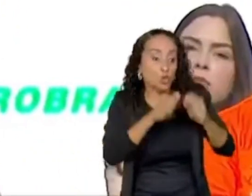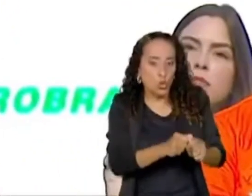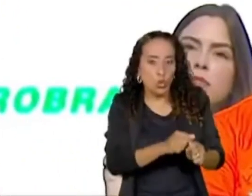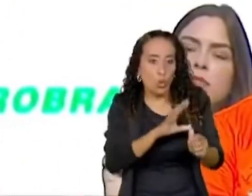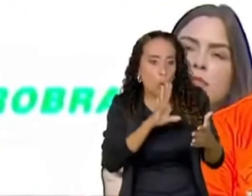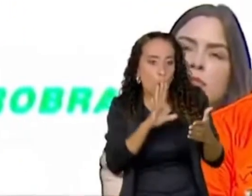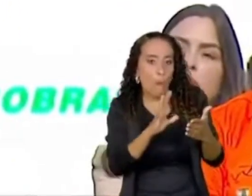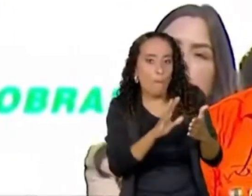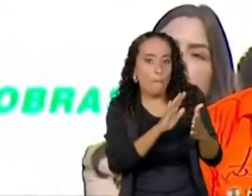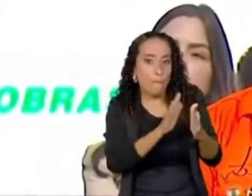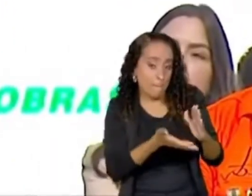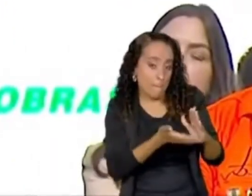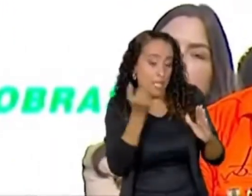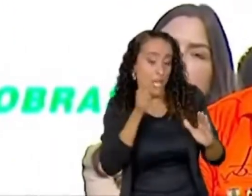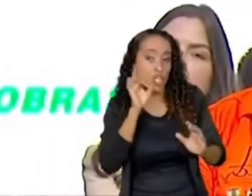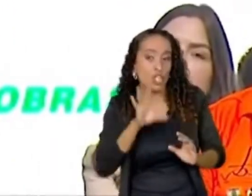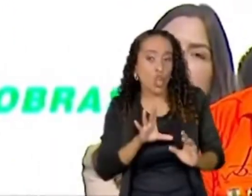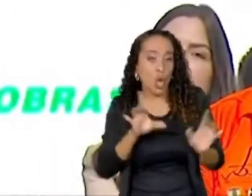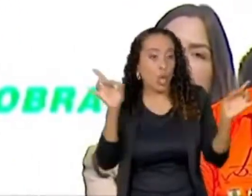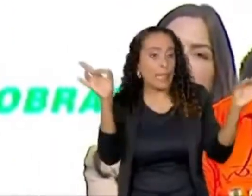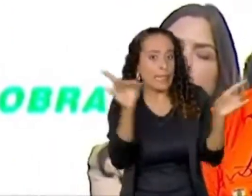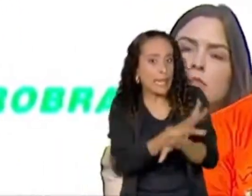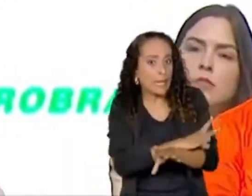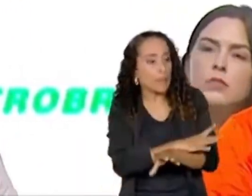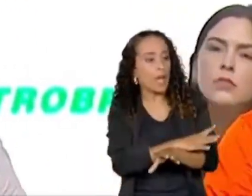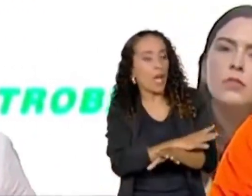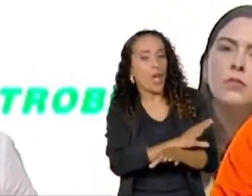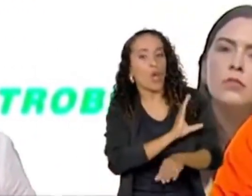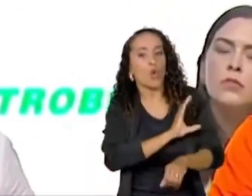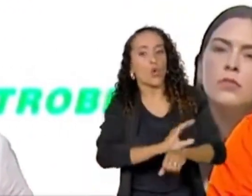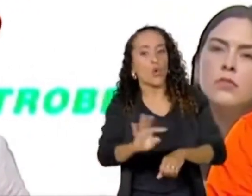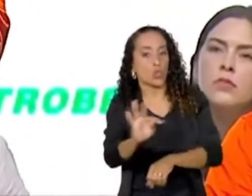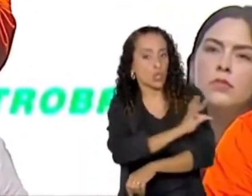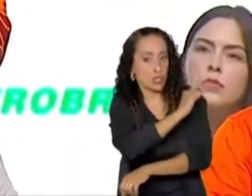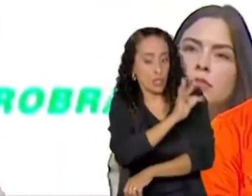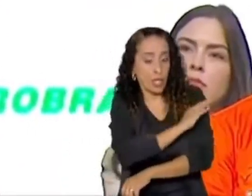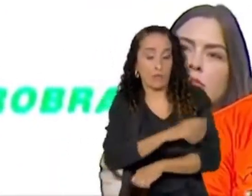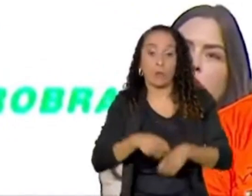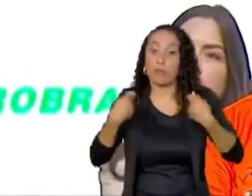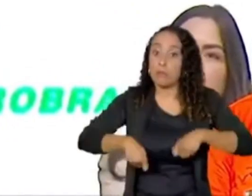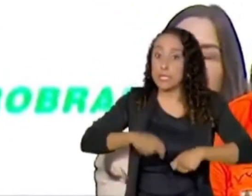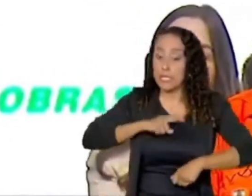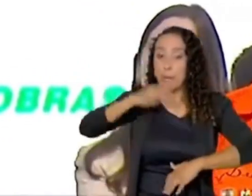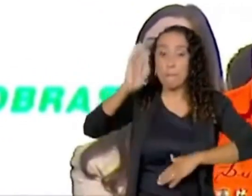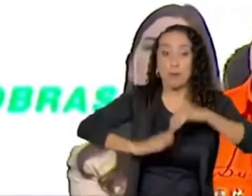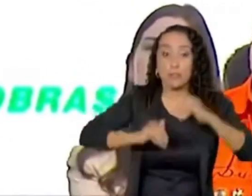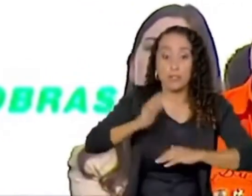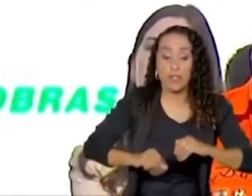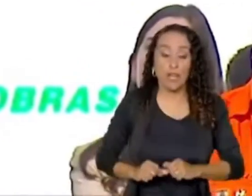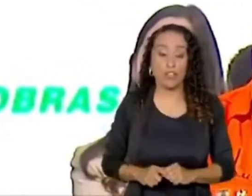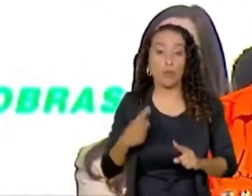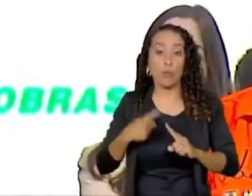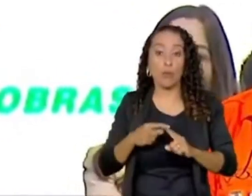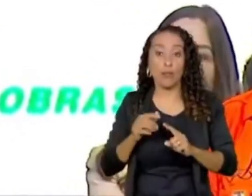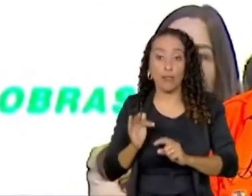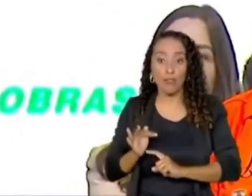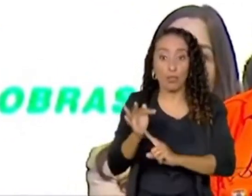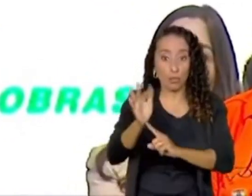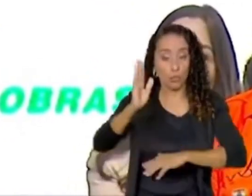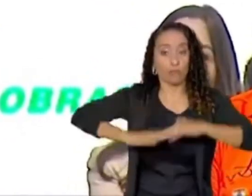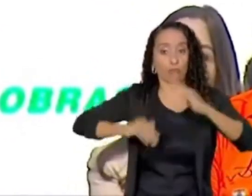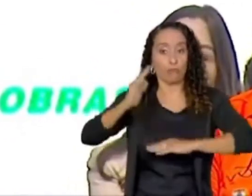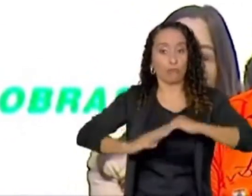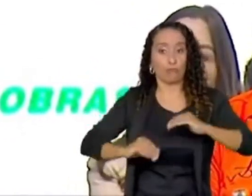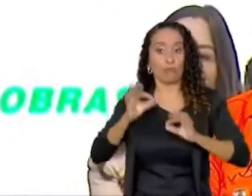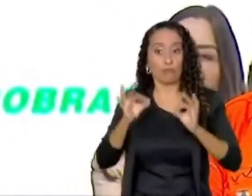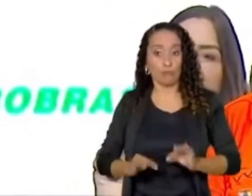o curso técnico. E o curso técnico tem que ser profissionalizante para que as pessoas tenham uma profissão.